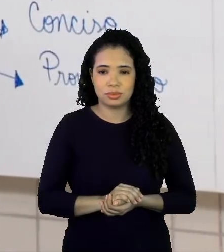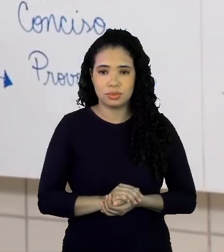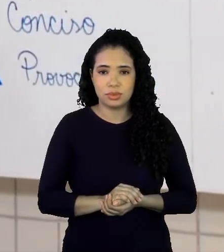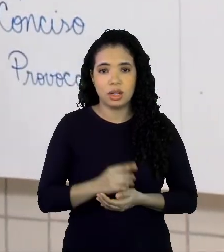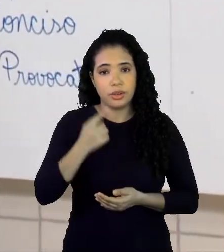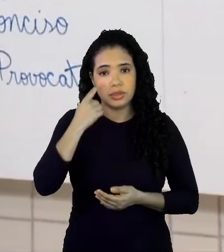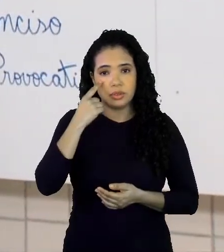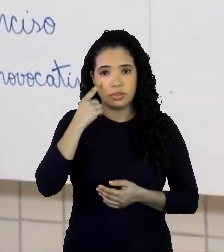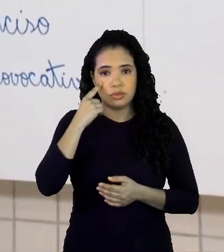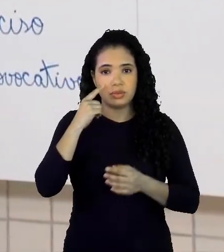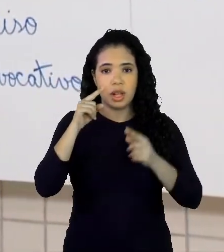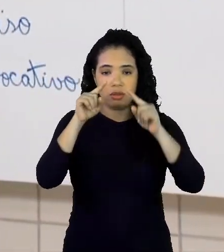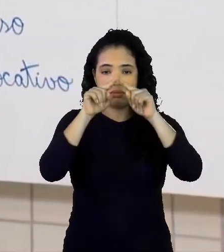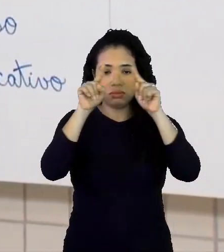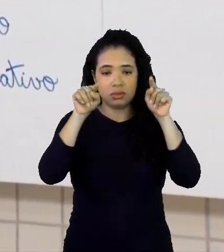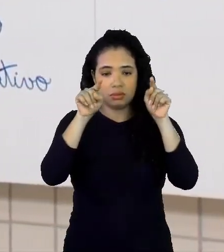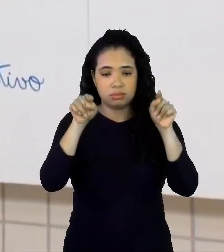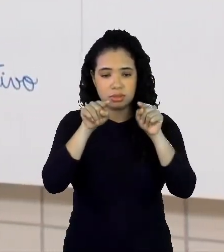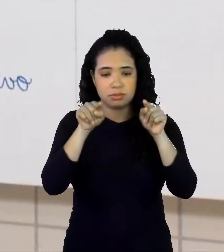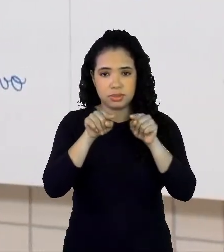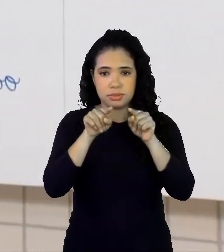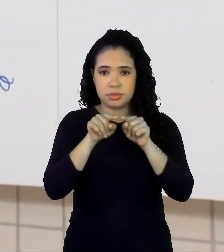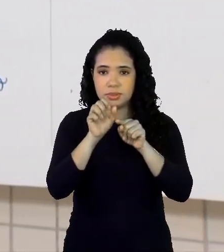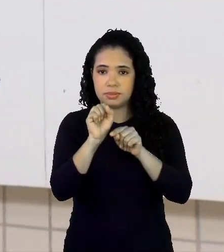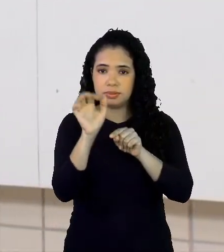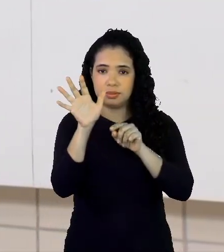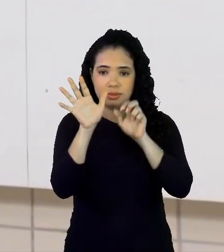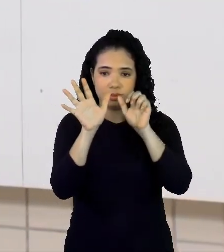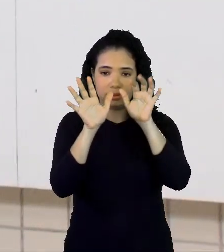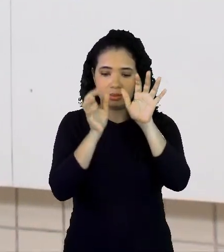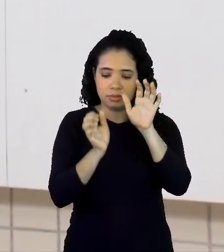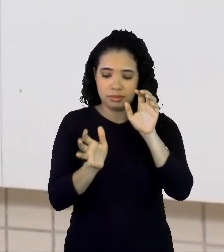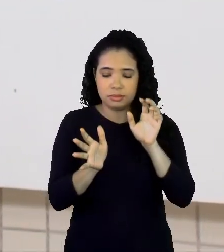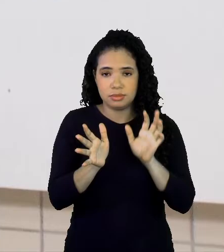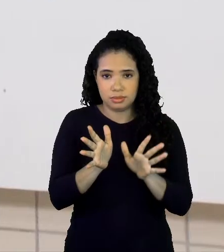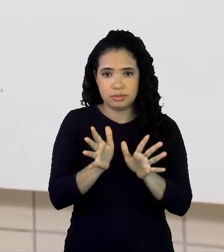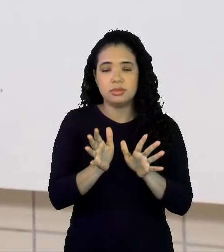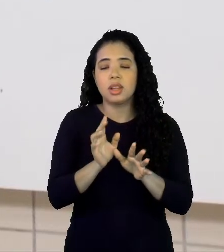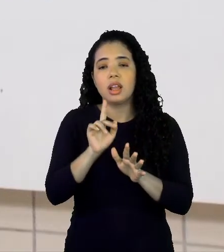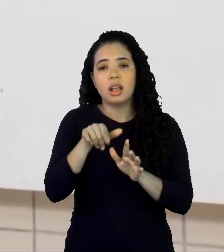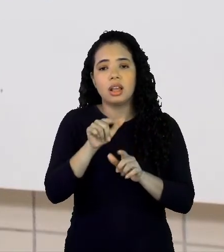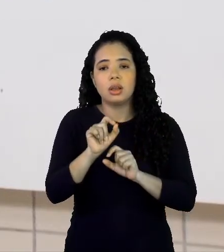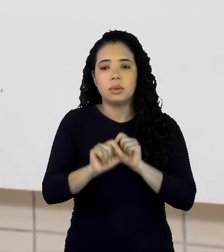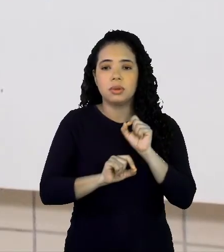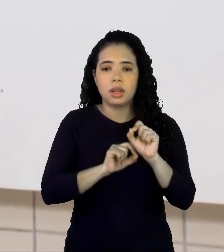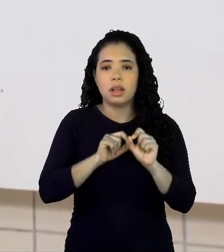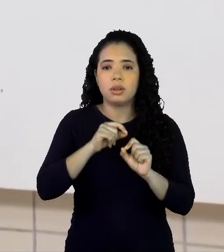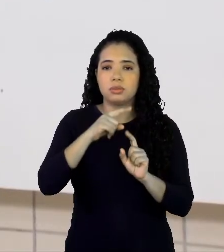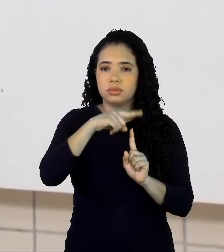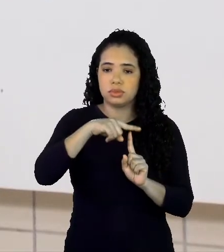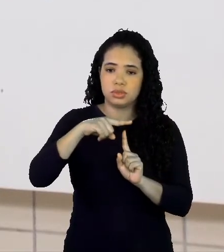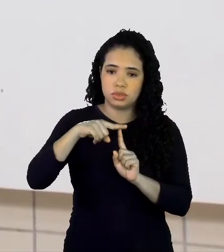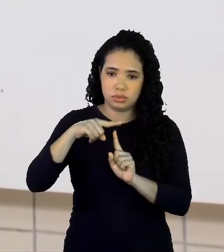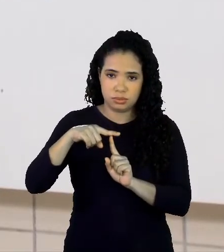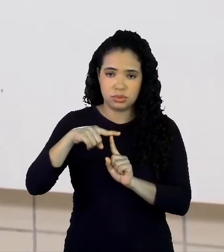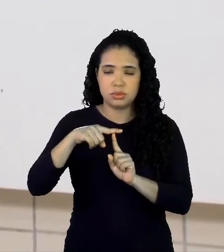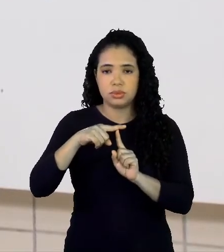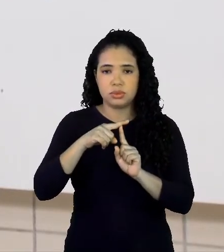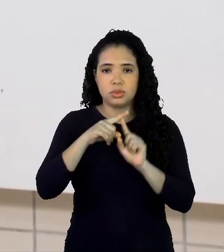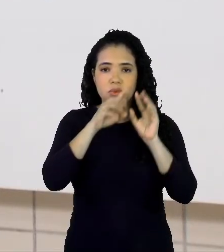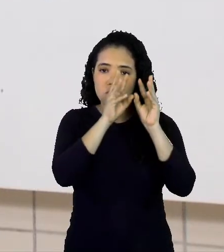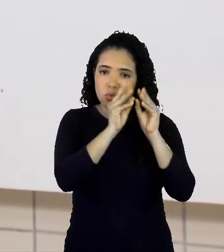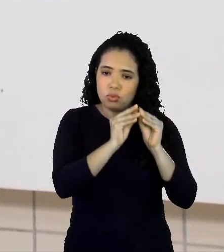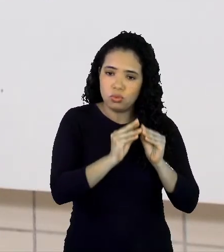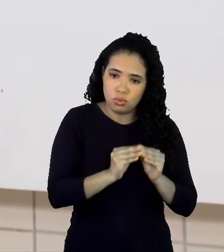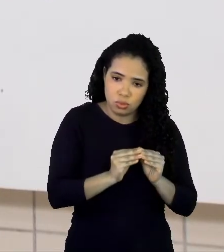quê? Nós estudamos sobre o gênero mini conto. Como o próprio nome diz, é um tipo de conto pequeno, que é conciso,